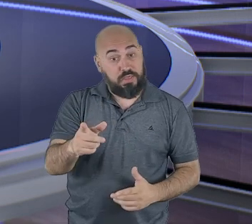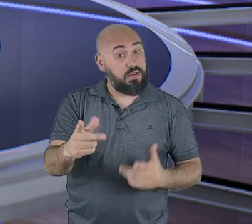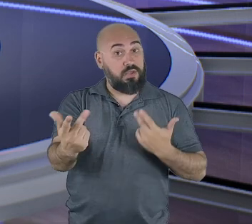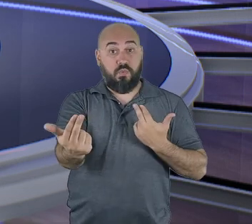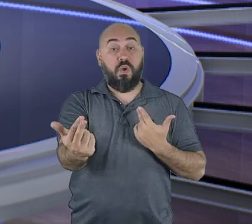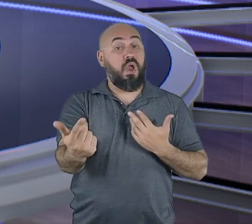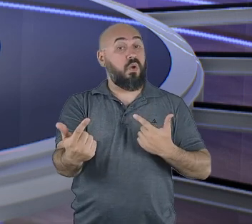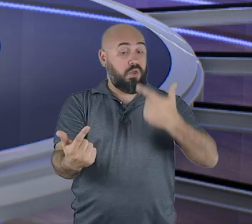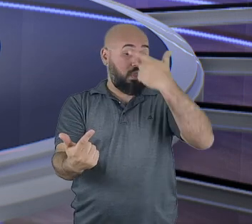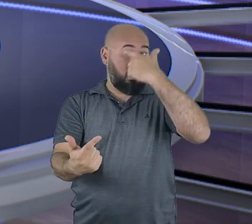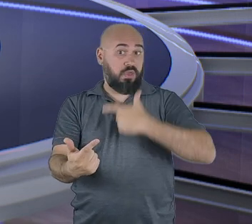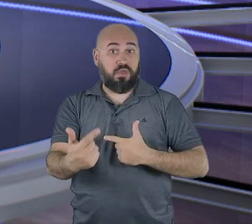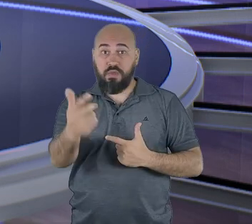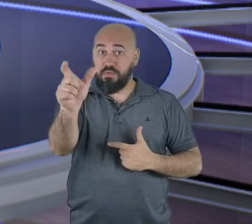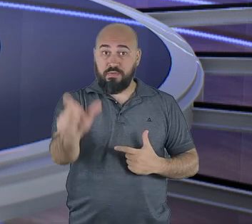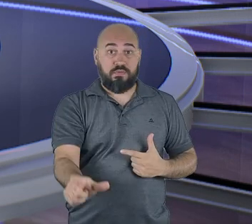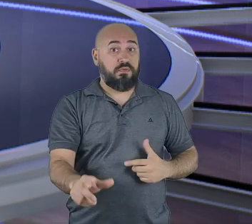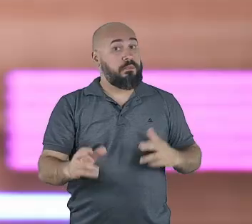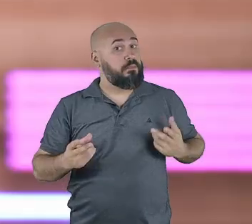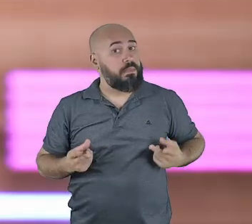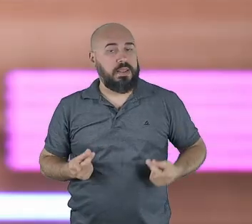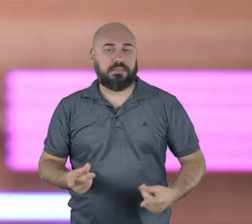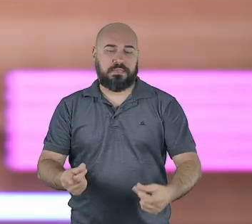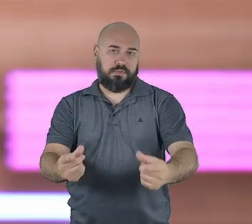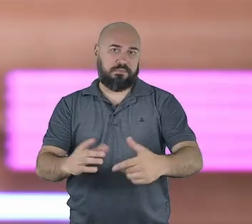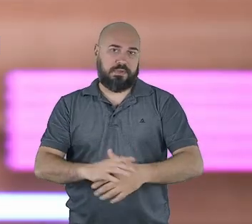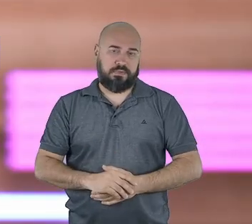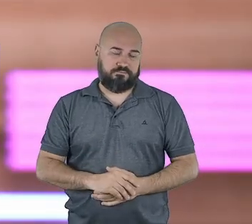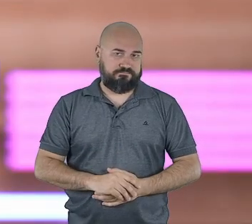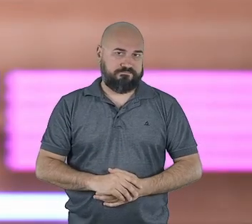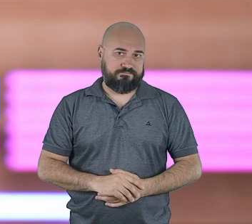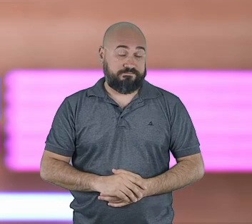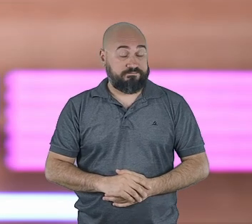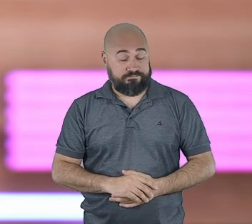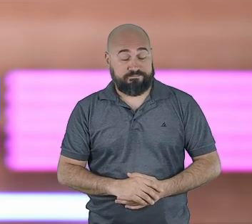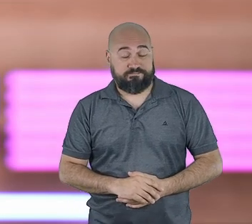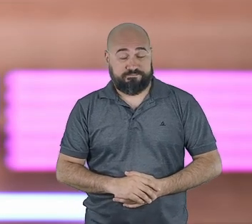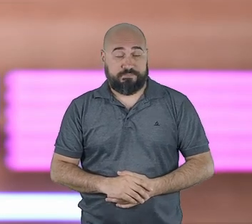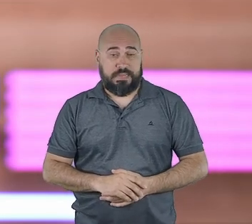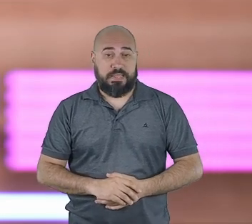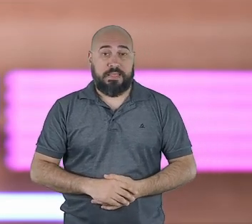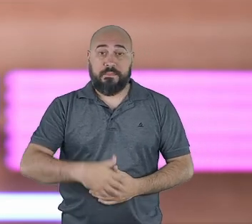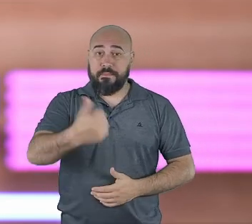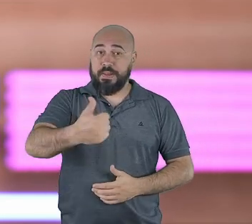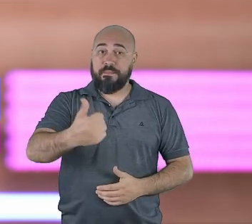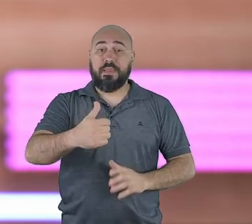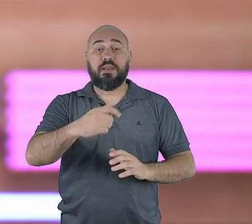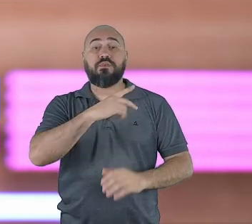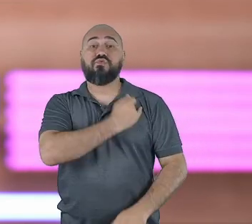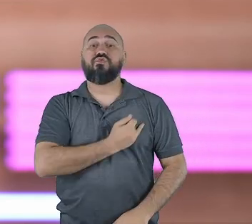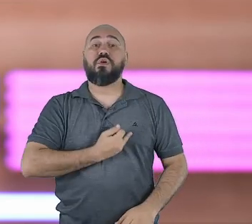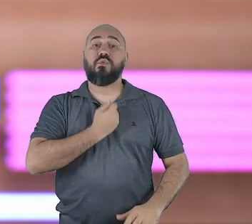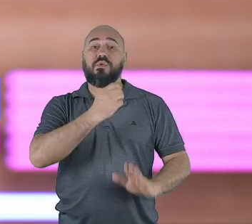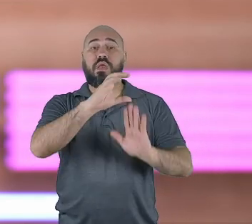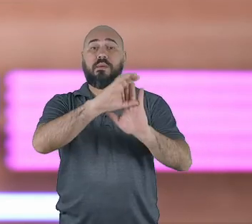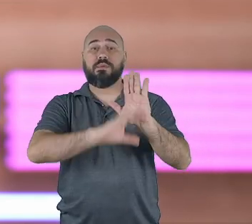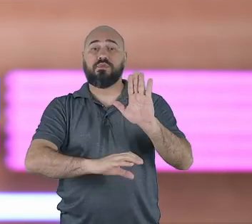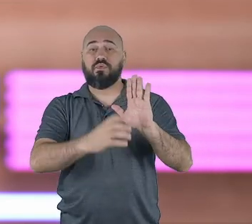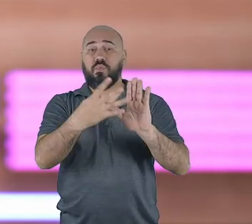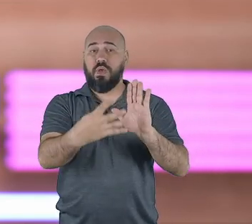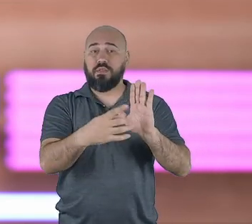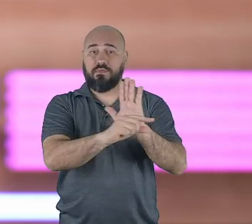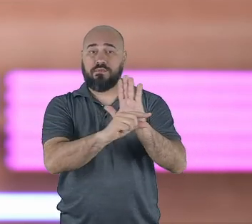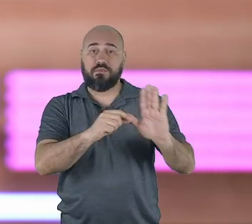nós eternamente. No versículo aqui seguinte, em 1 João capítulo